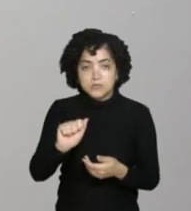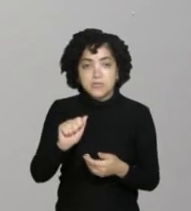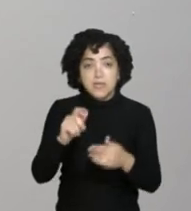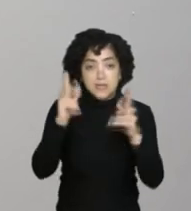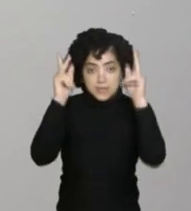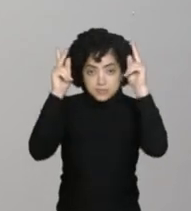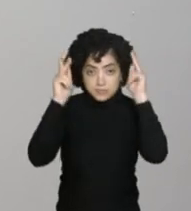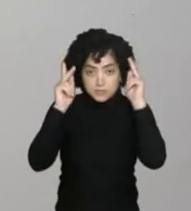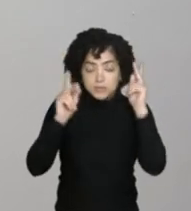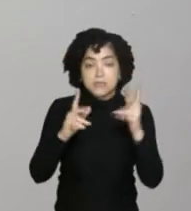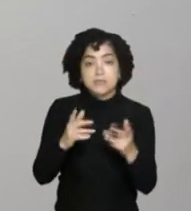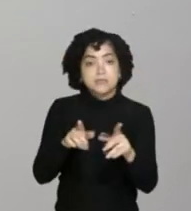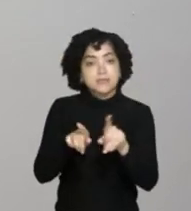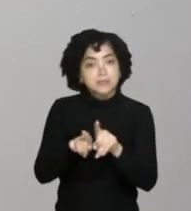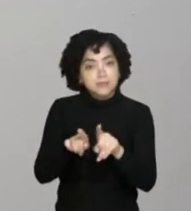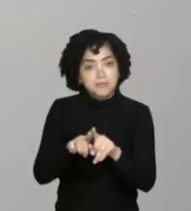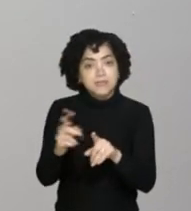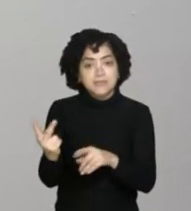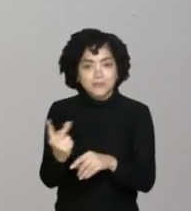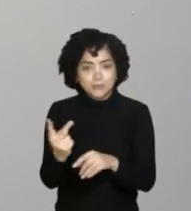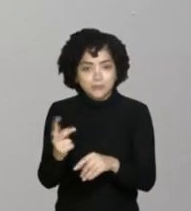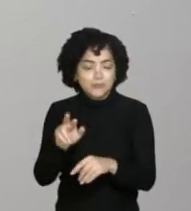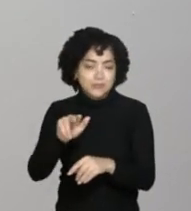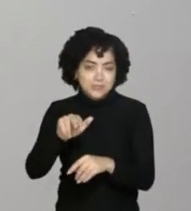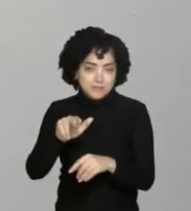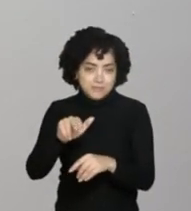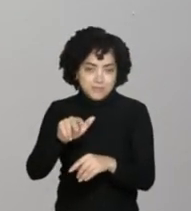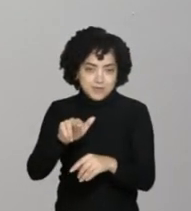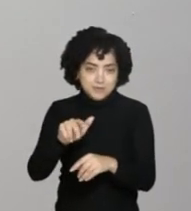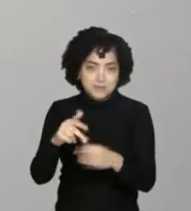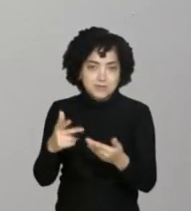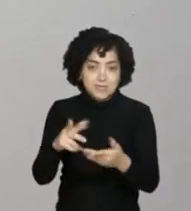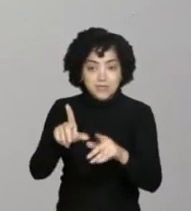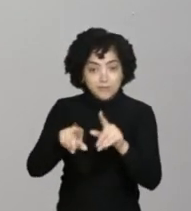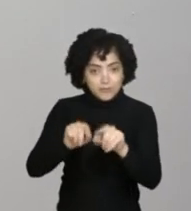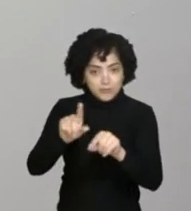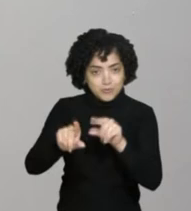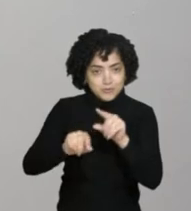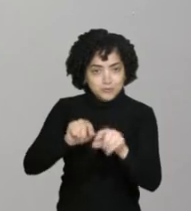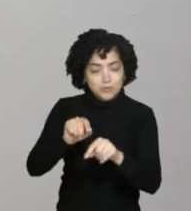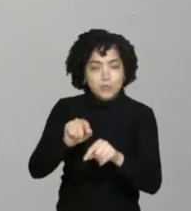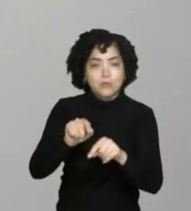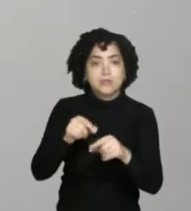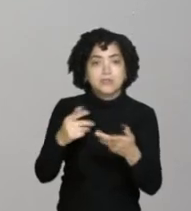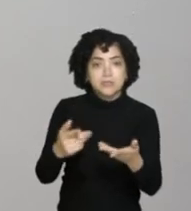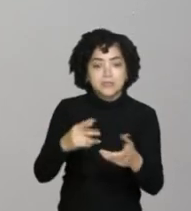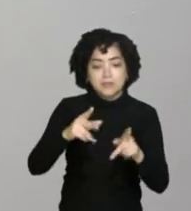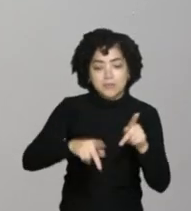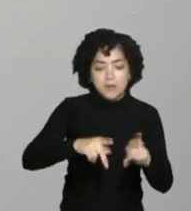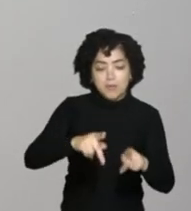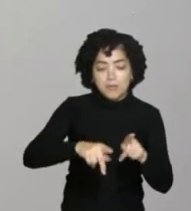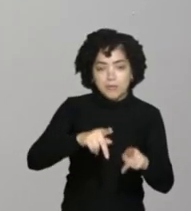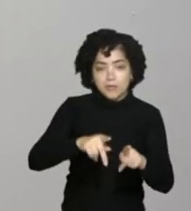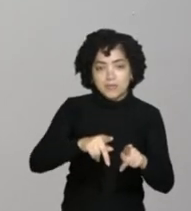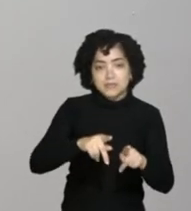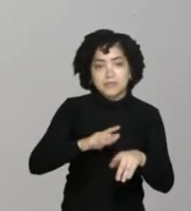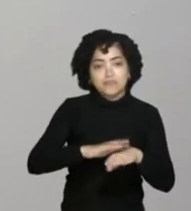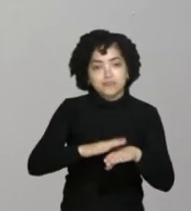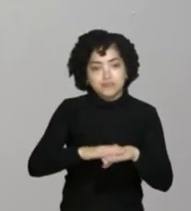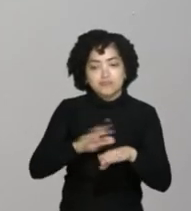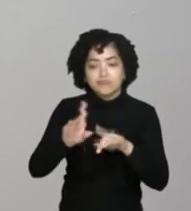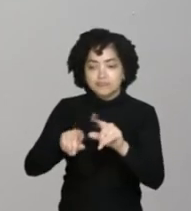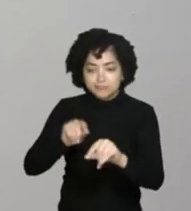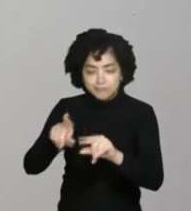é a Gabriela Della Beneta. São duas irmãs que foram eleitas lá pelo jurado, pelo povo, pela qualidade